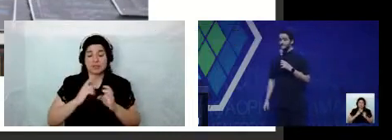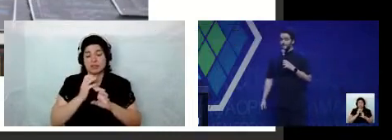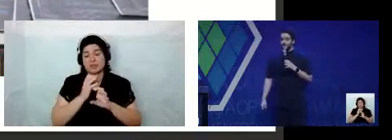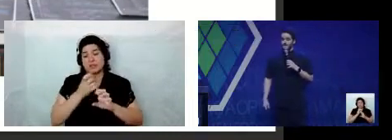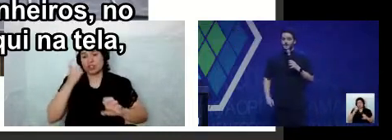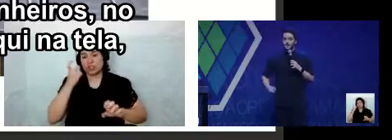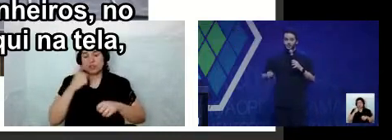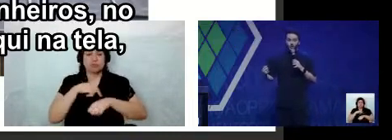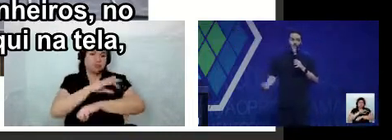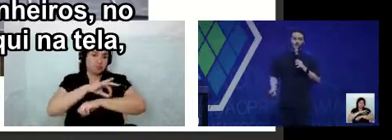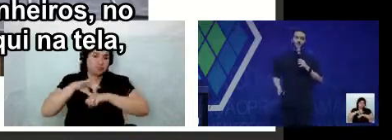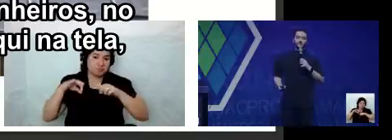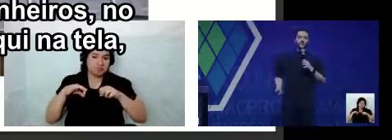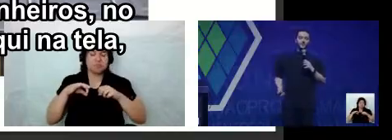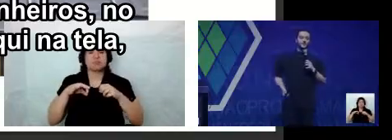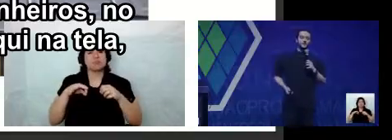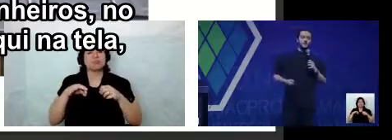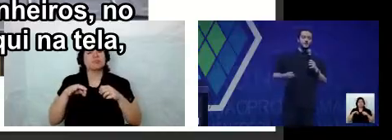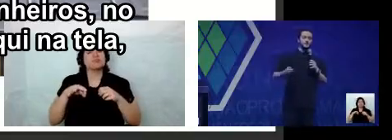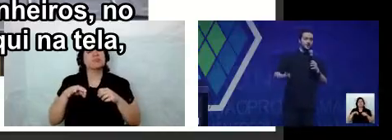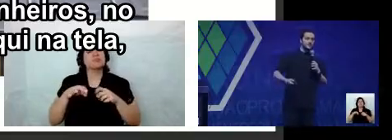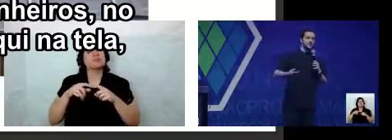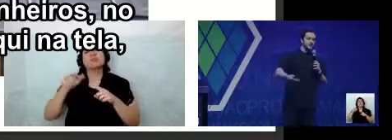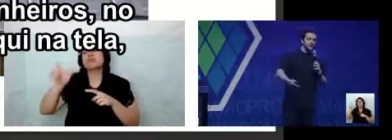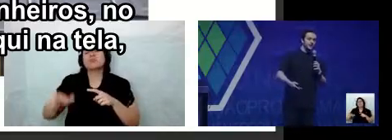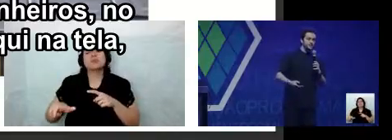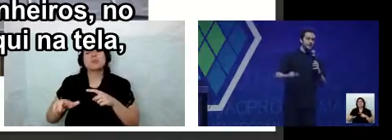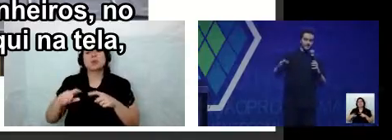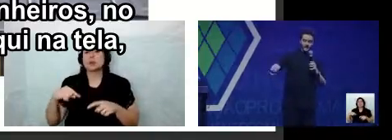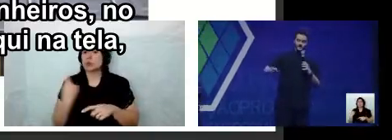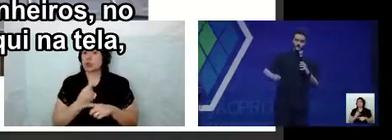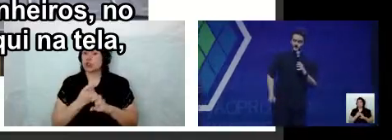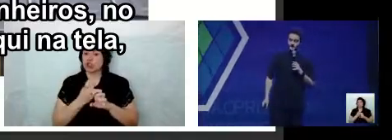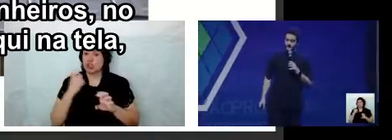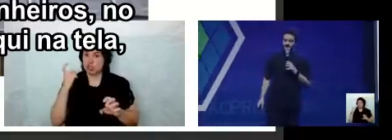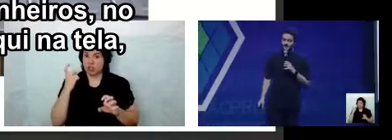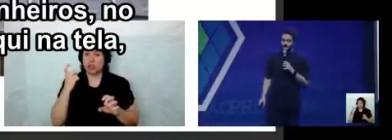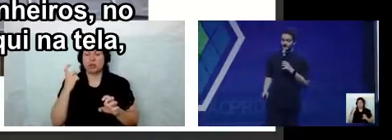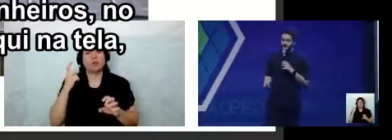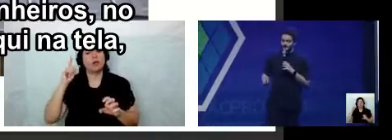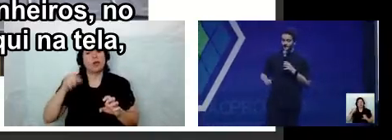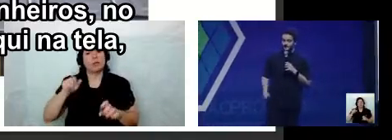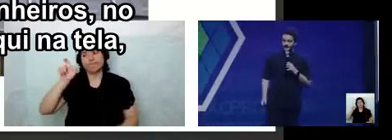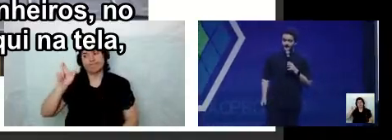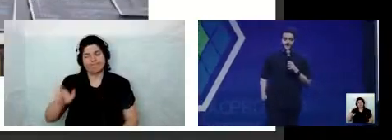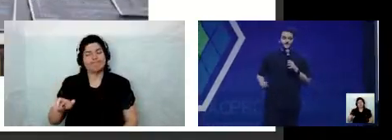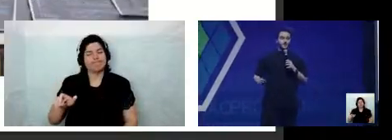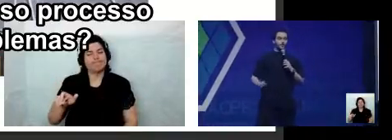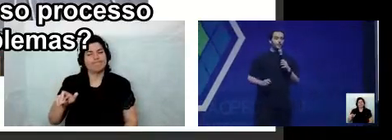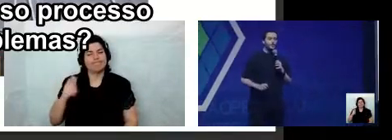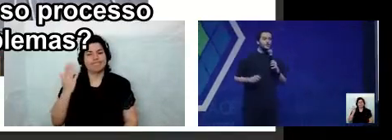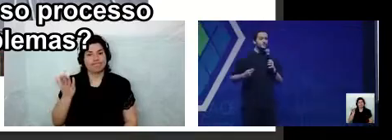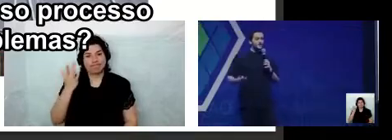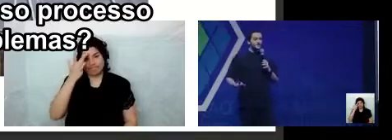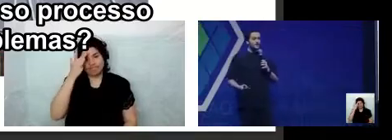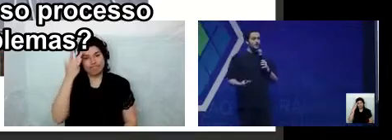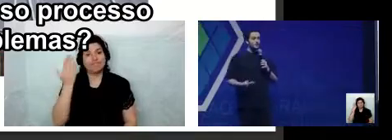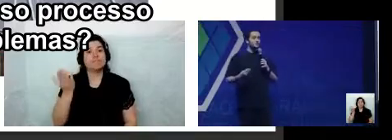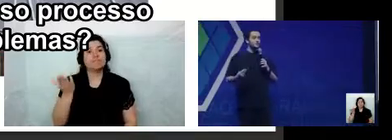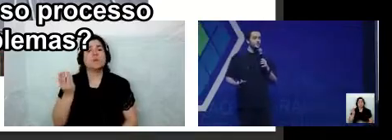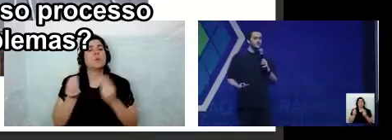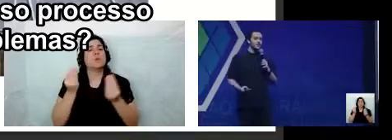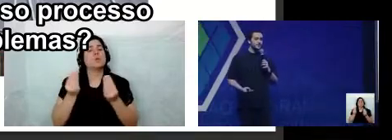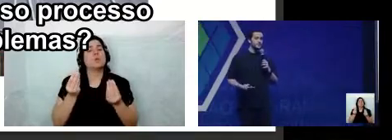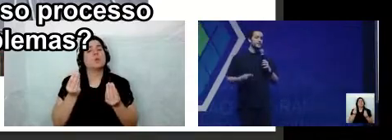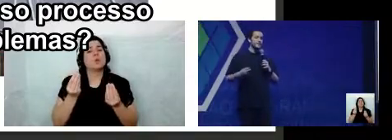engineer. E qual era a forma que nós engenheiros, né, no caso esse camarada que está aqui na tela, como a gente fazia, qual